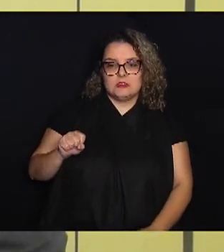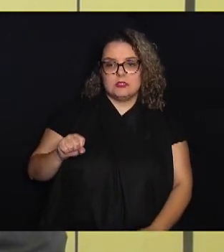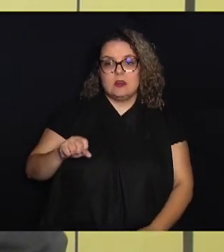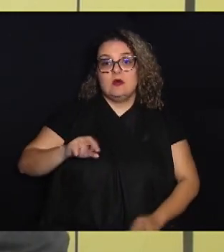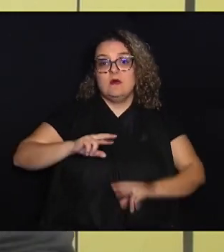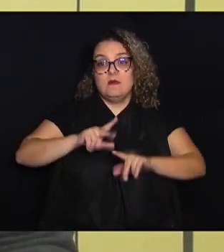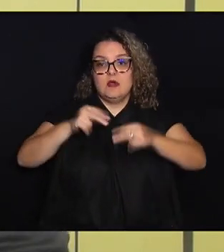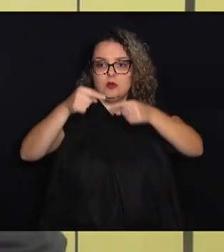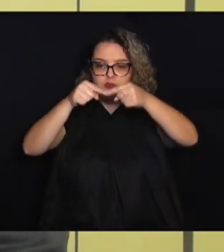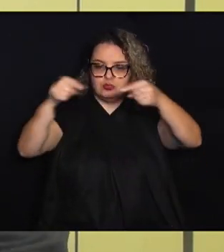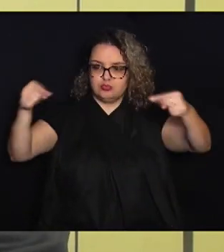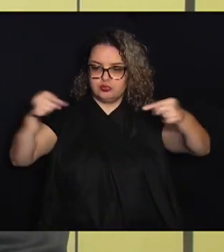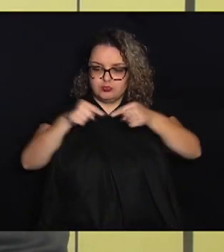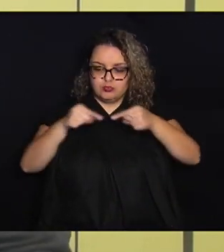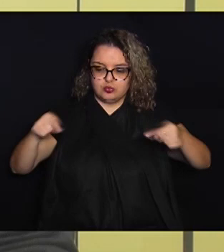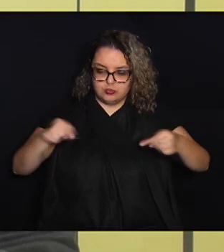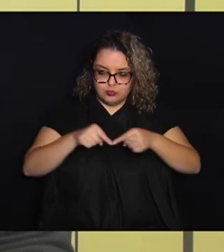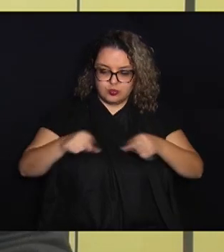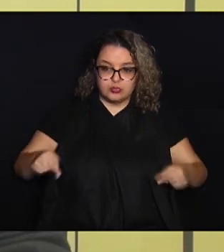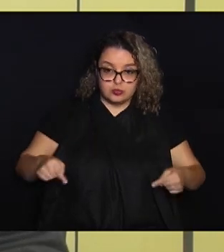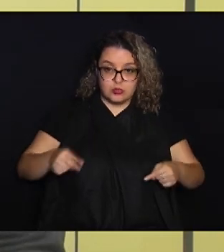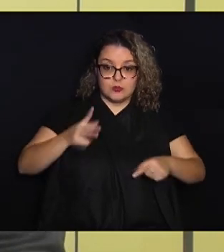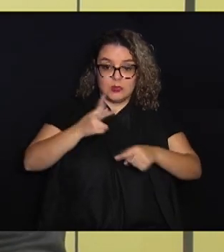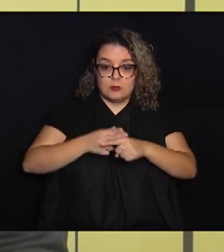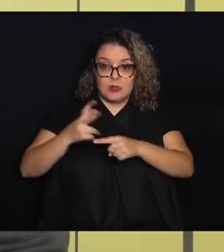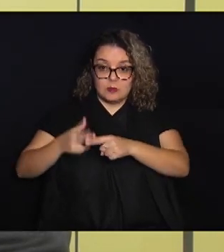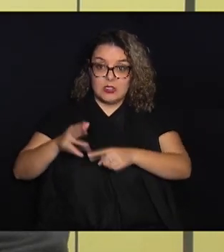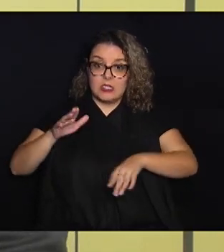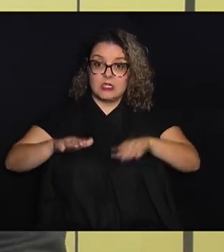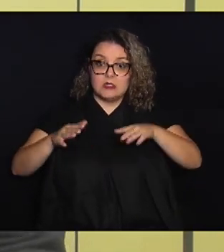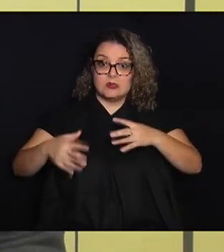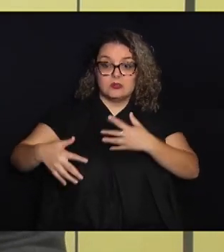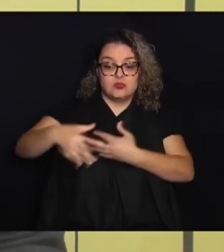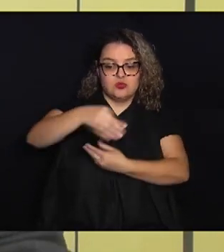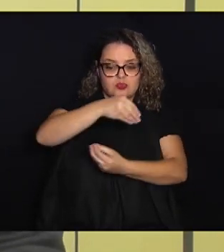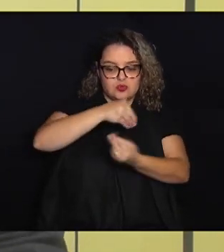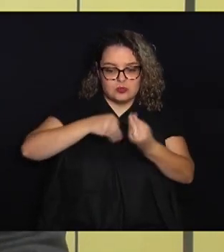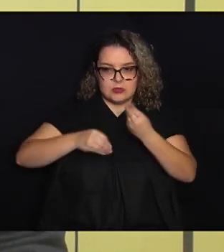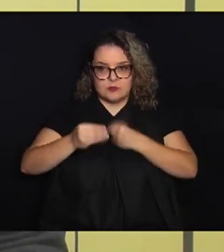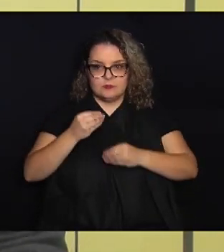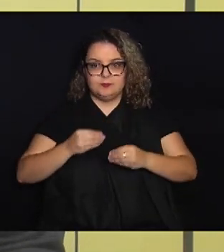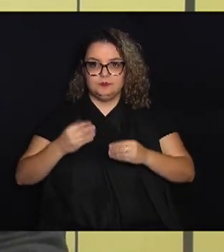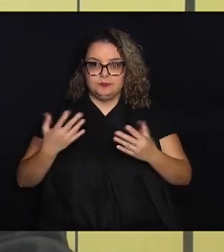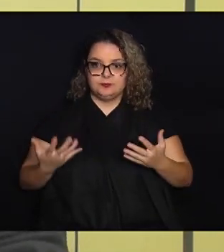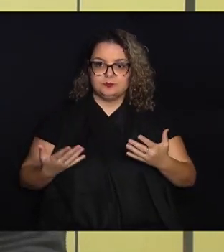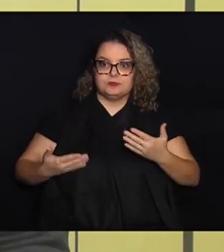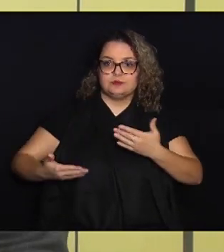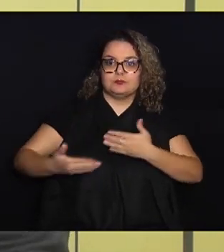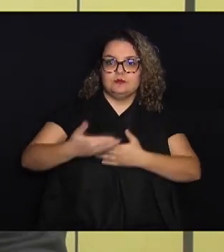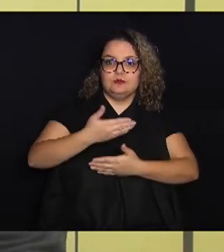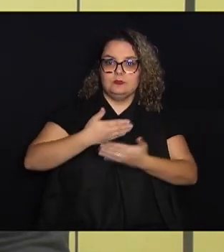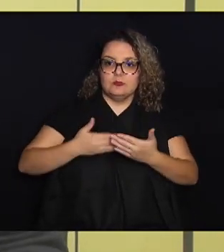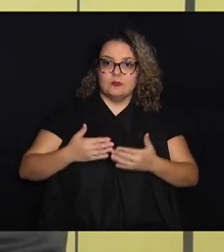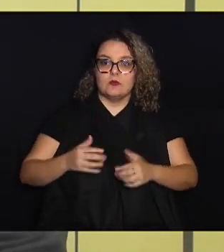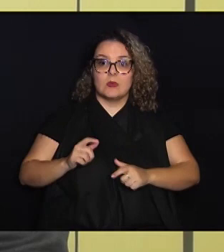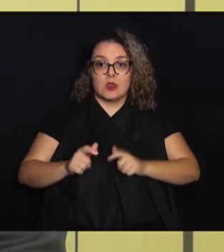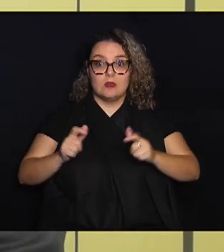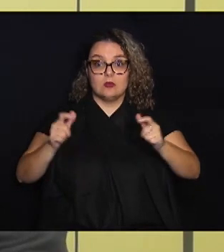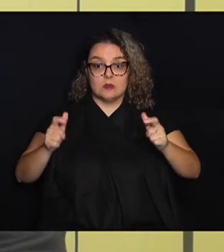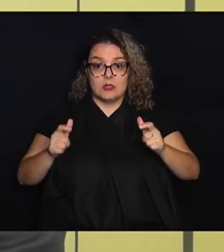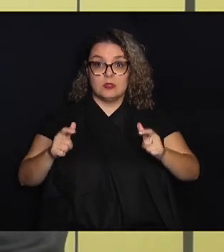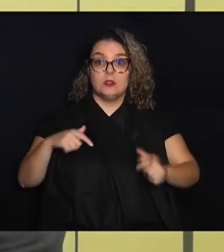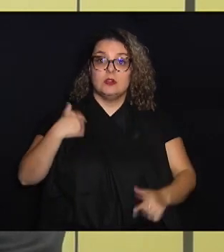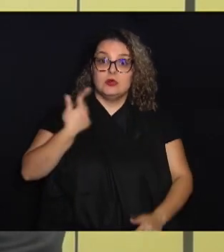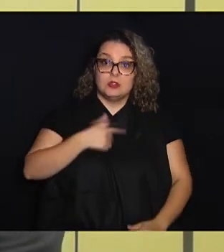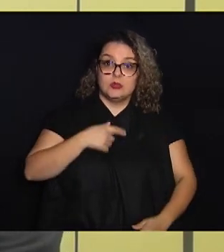tempo acontecendo, de diversos temas, e que muitas vezes elas se entrelaçam. Então, nesse entrelaçamento, nessa formação de nós, a gente vai